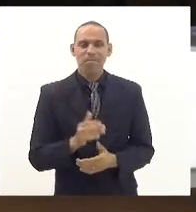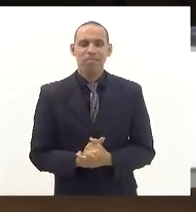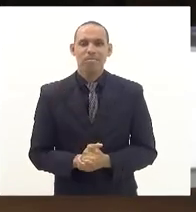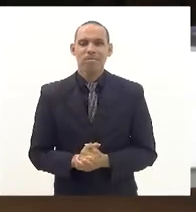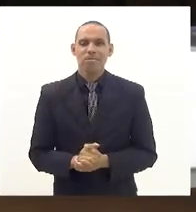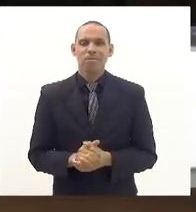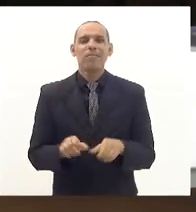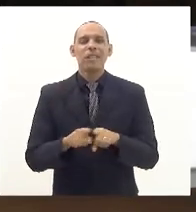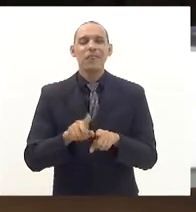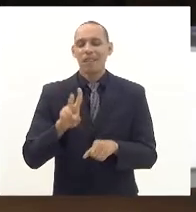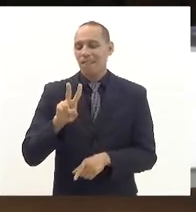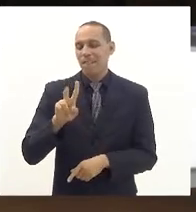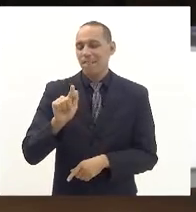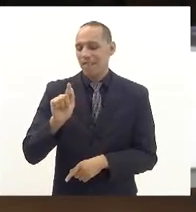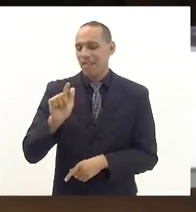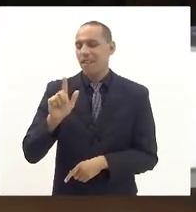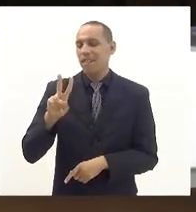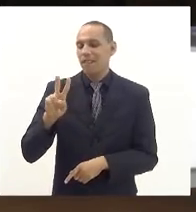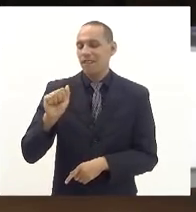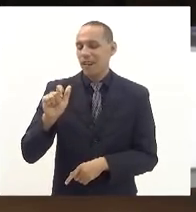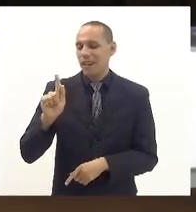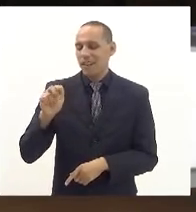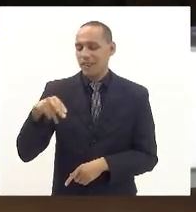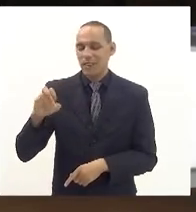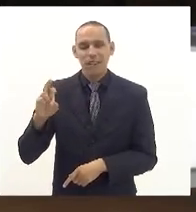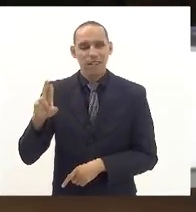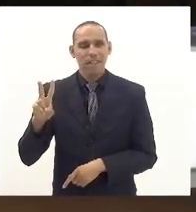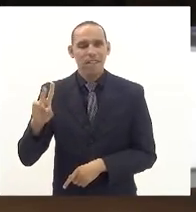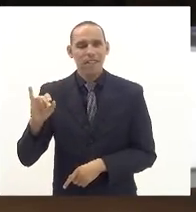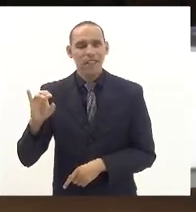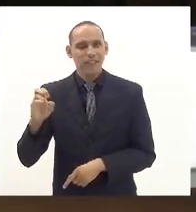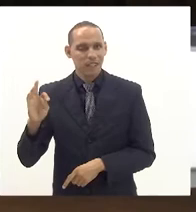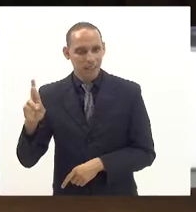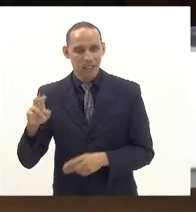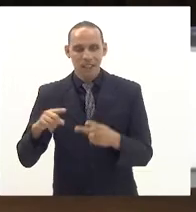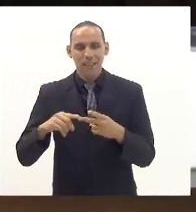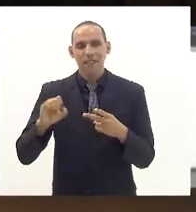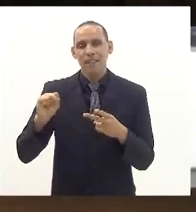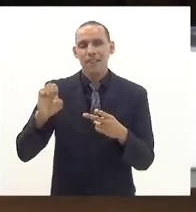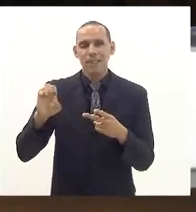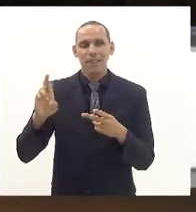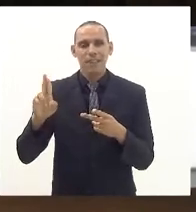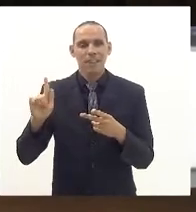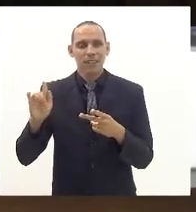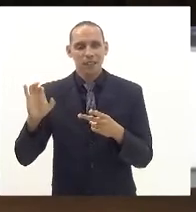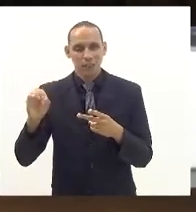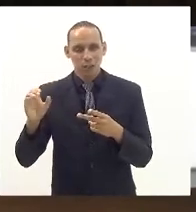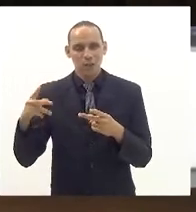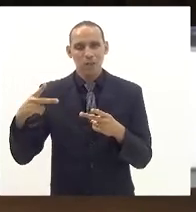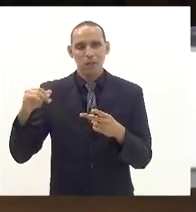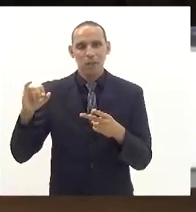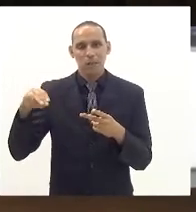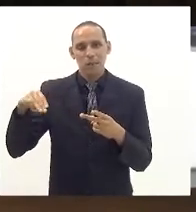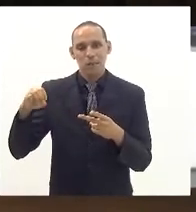por Wagner victer por Sergio Pimentel como grandes orientadores conselheiros apoiadores